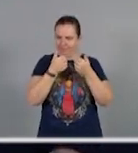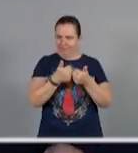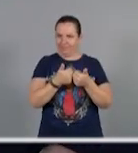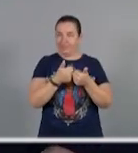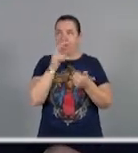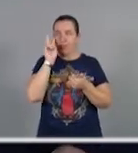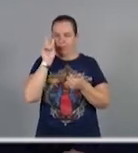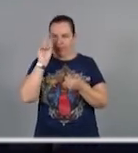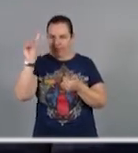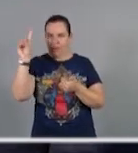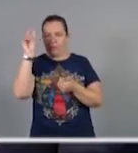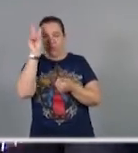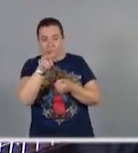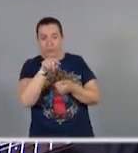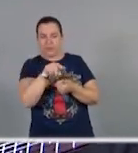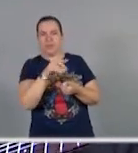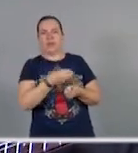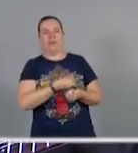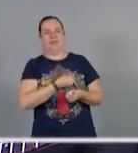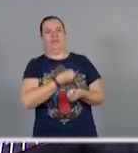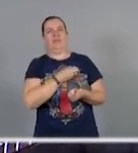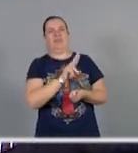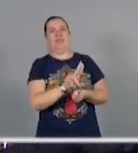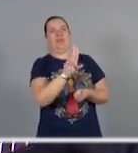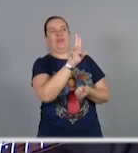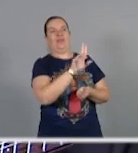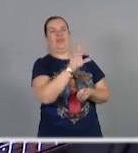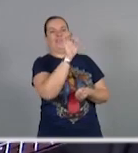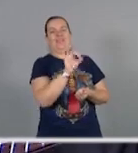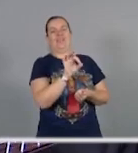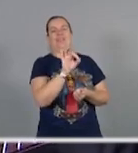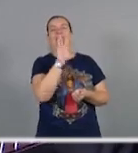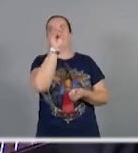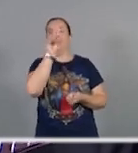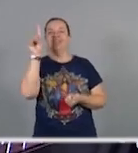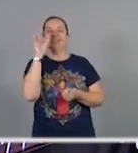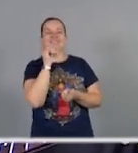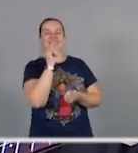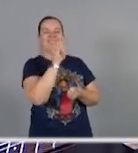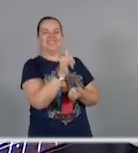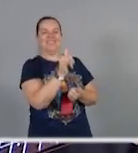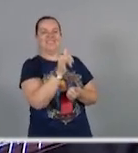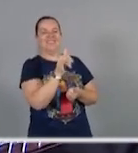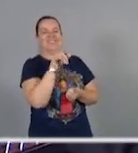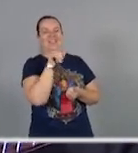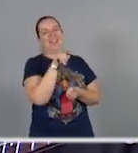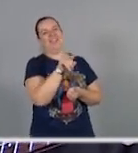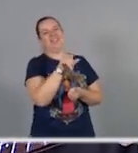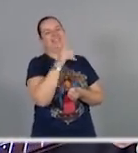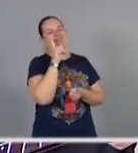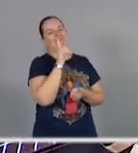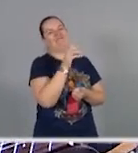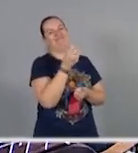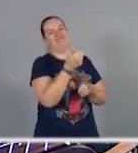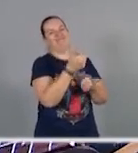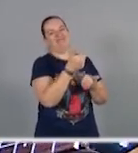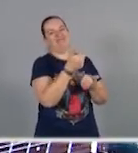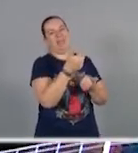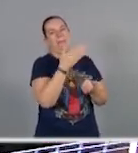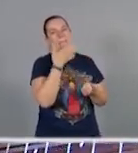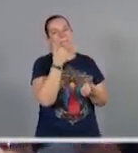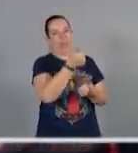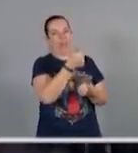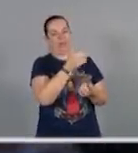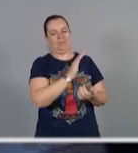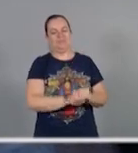Deus viu que eu estou usando a vida. Então Deus diz: ah, esse merece um upgrade. Então